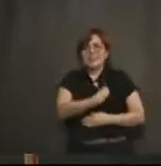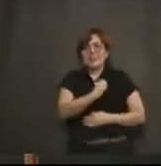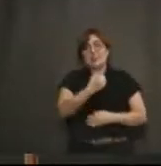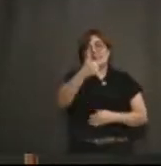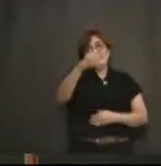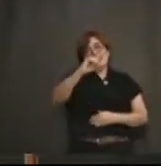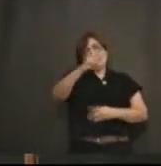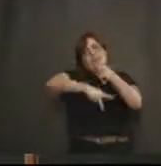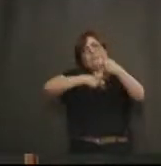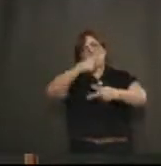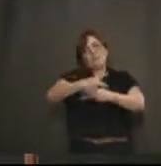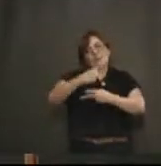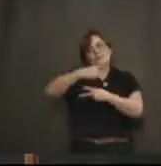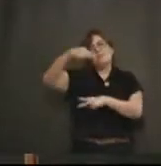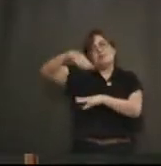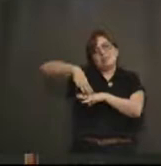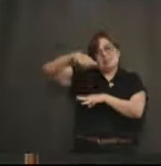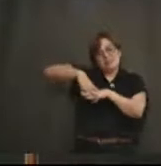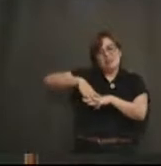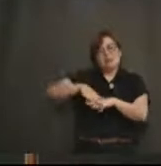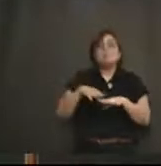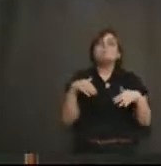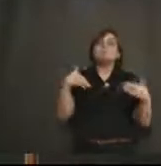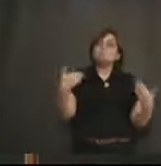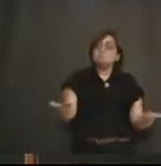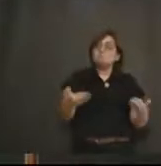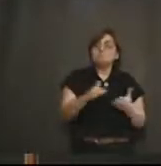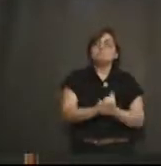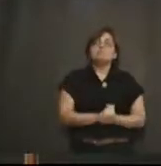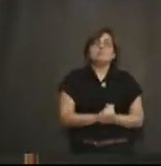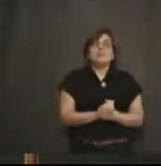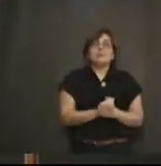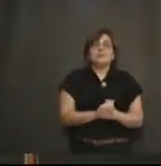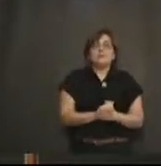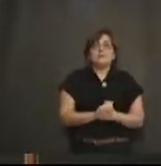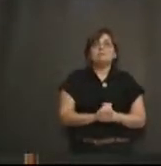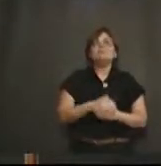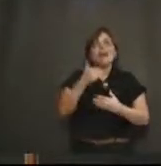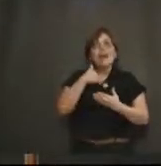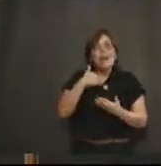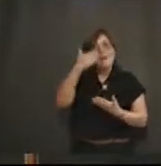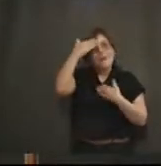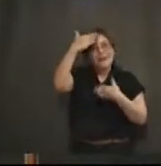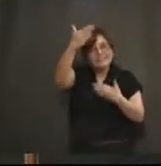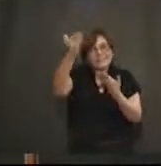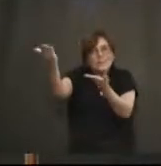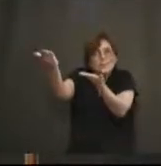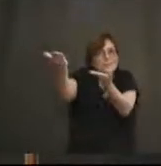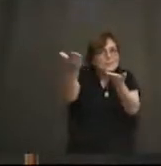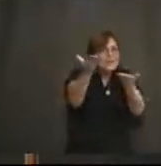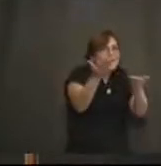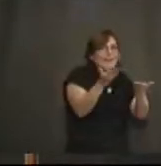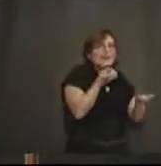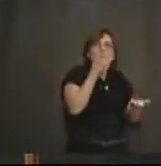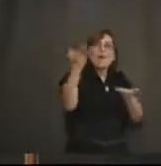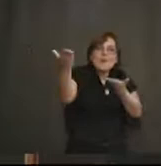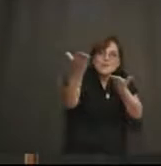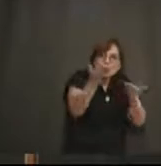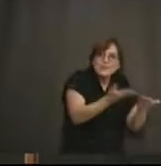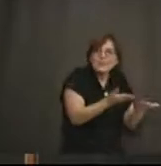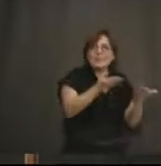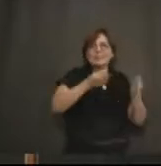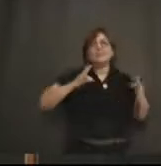Matemática. Sendo assim, me resta dar as boas-vindas a todos